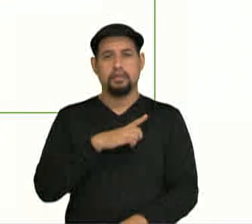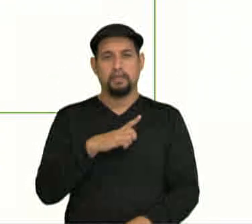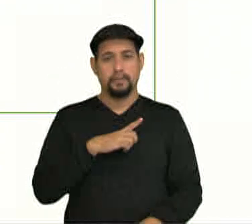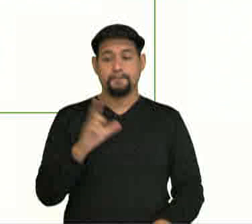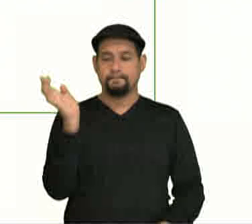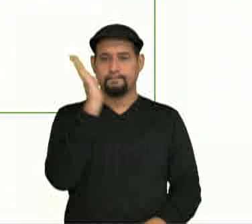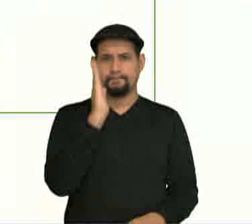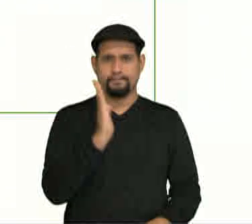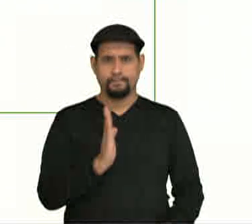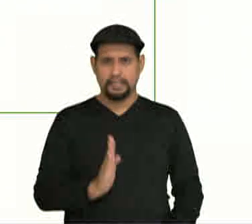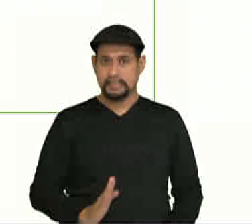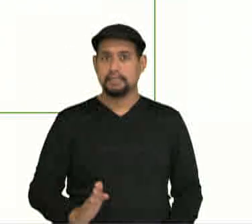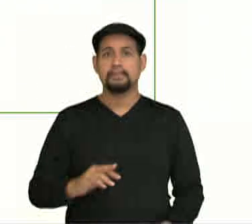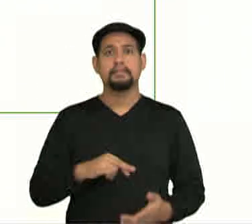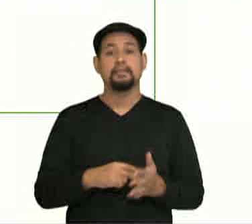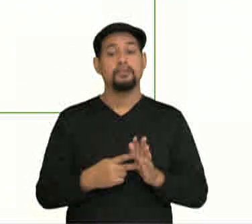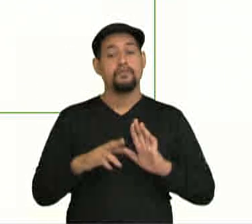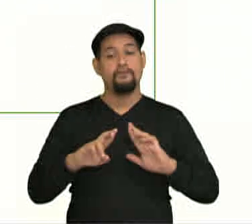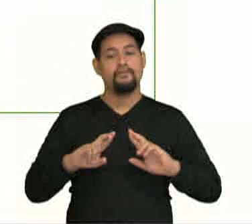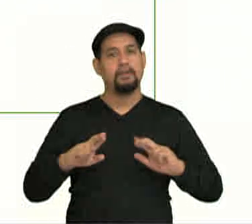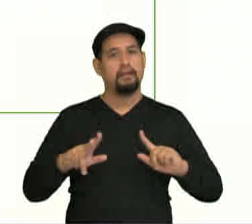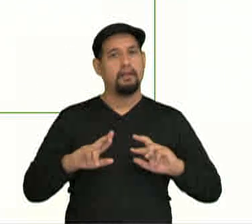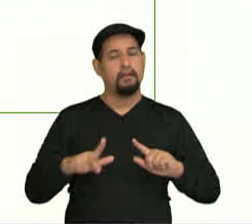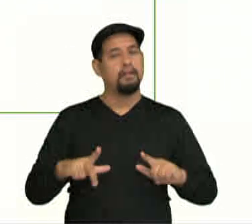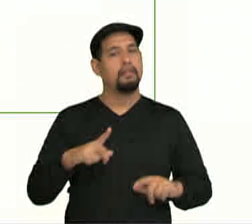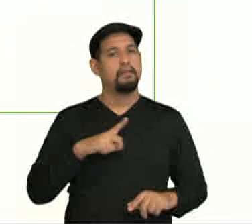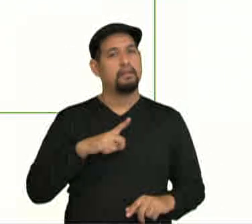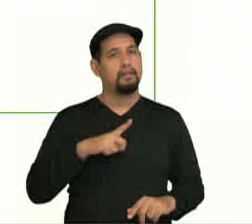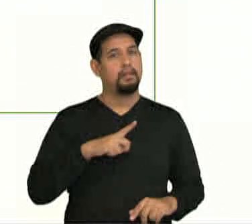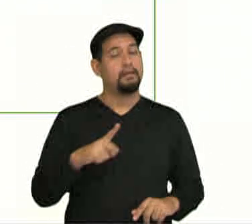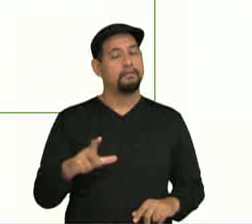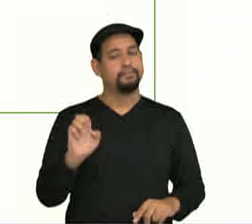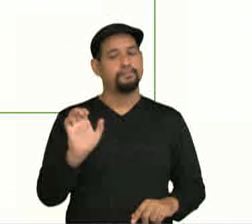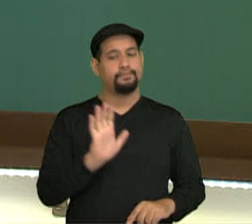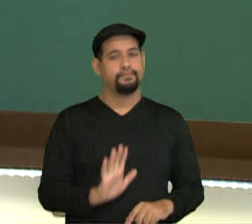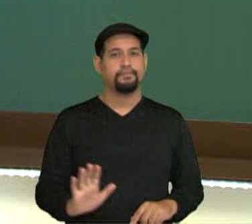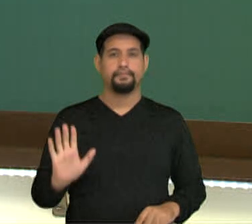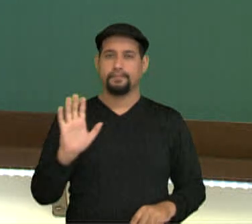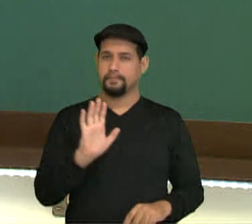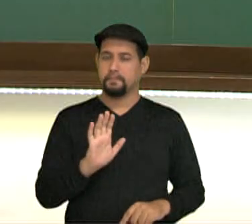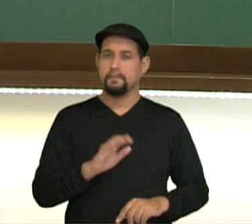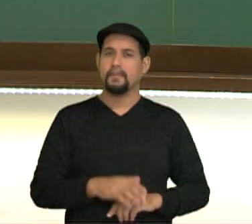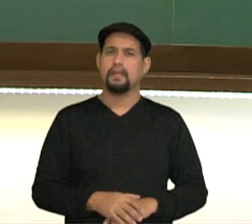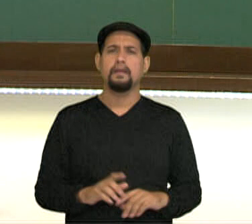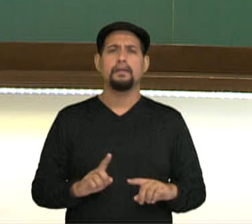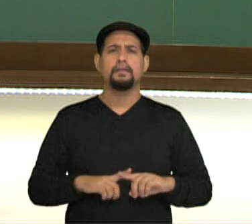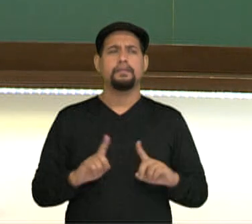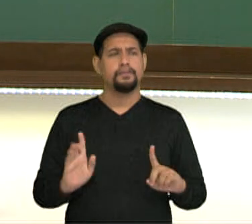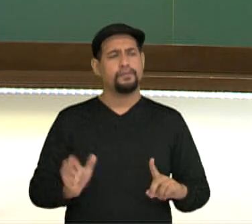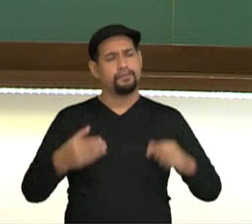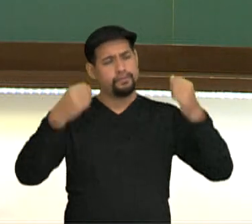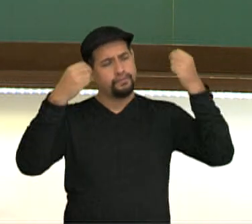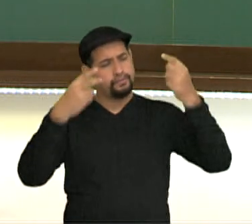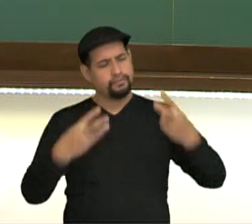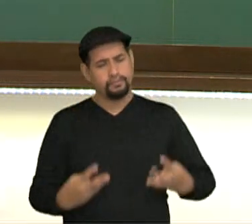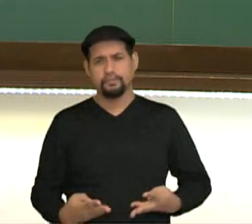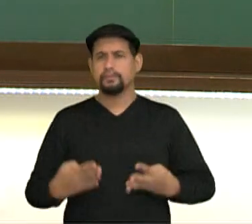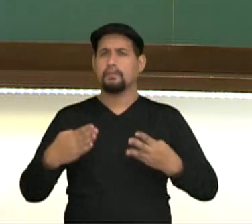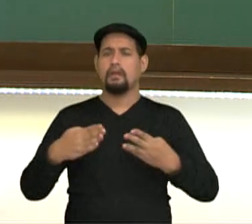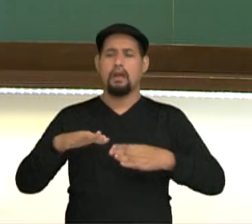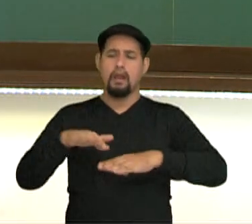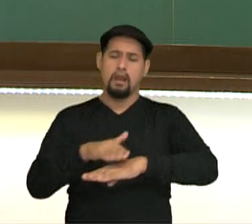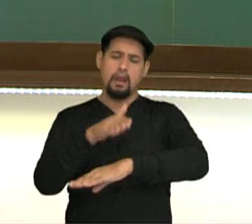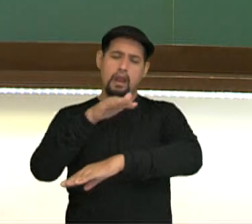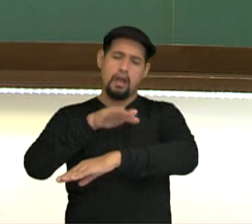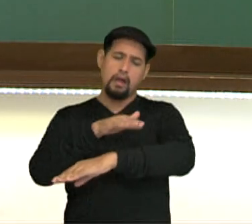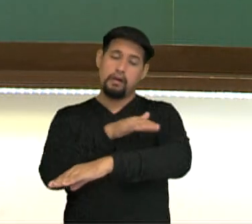território brasileiro, elas são diferentes daquelas existentes no continente europeu. E agora que a gente já falou do relevo, confere aqui na tela